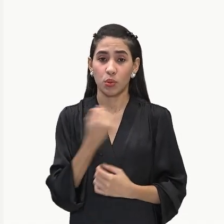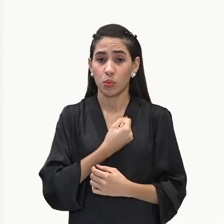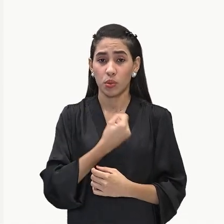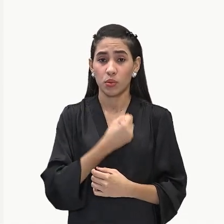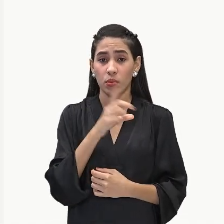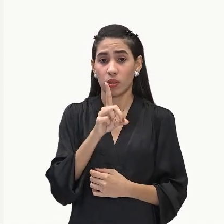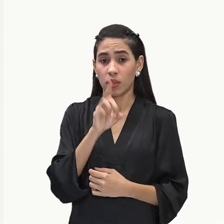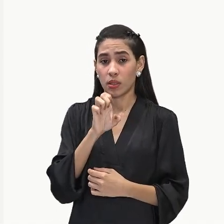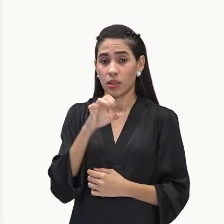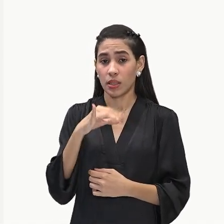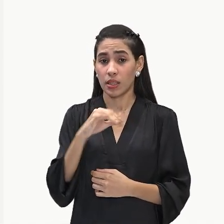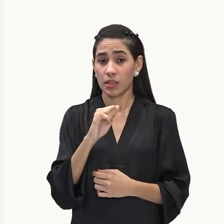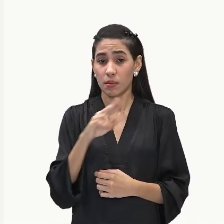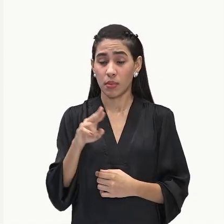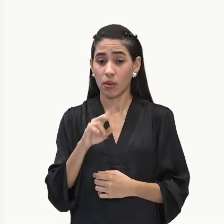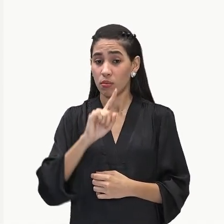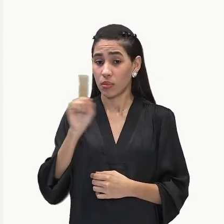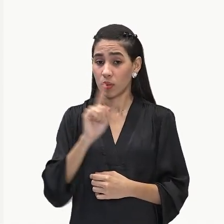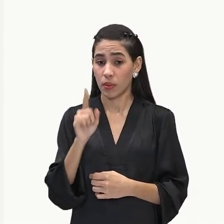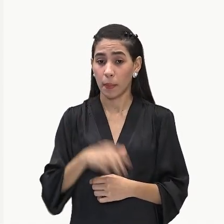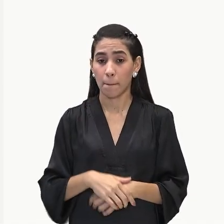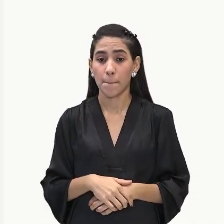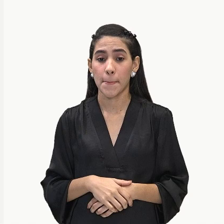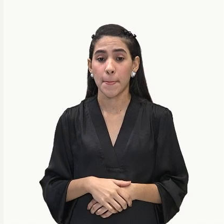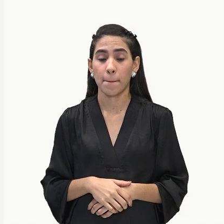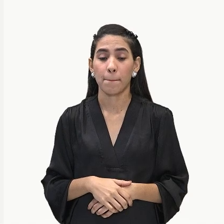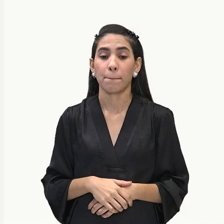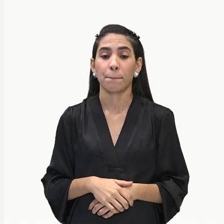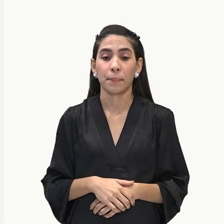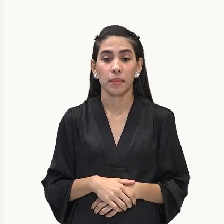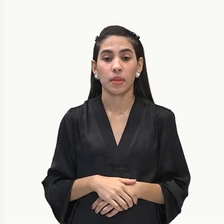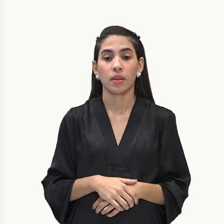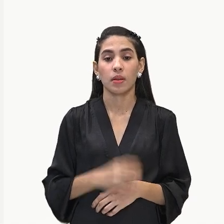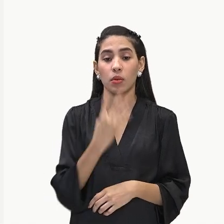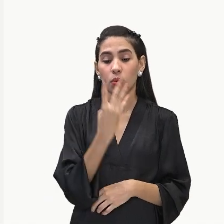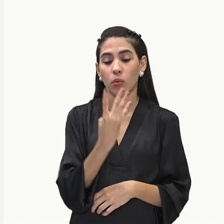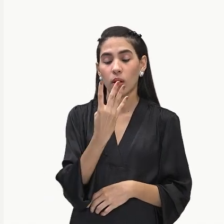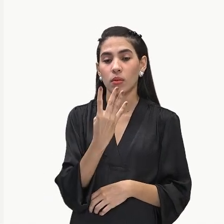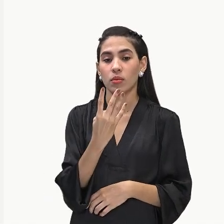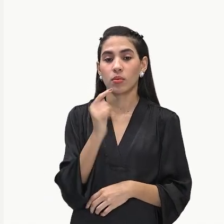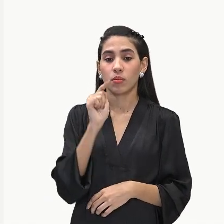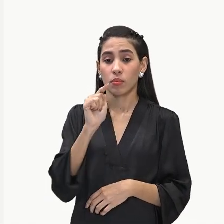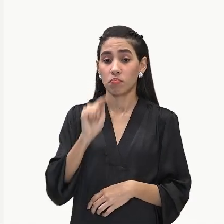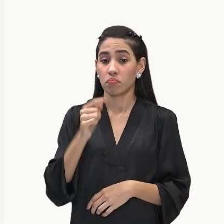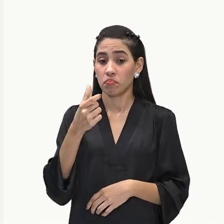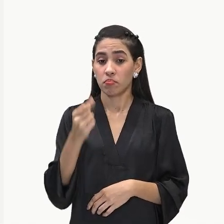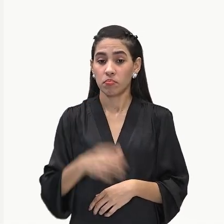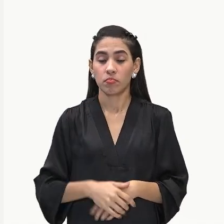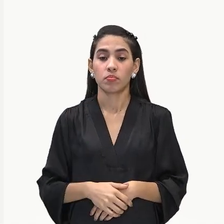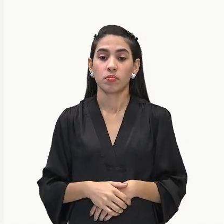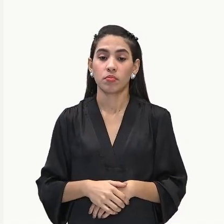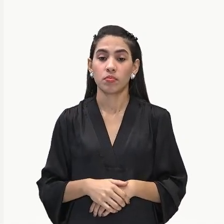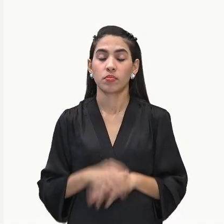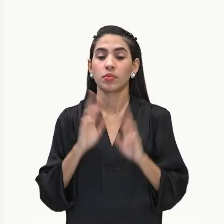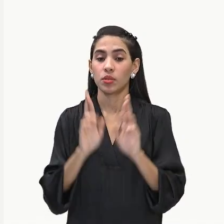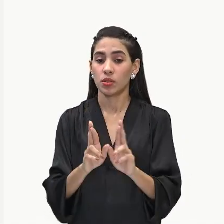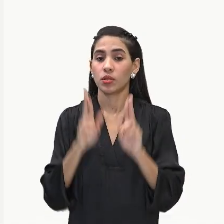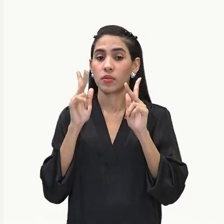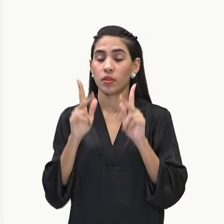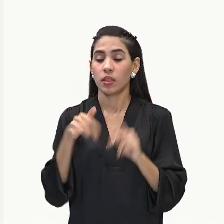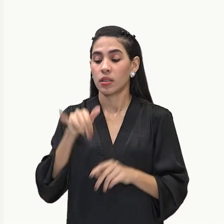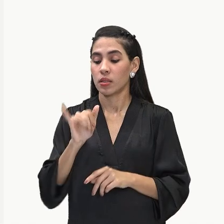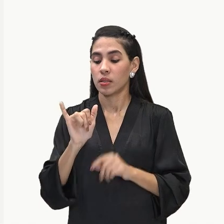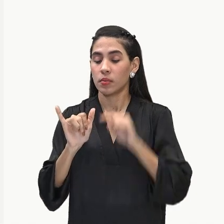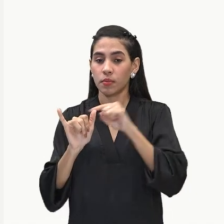decimal, e não é o caso. Nós temos aqui que x é igual a 4, que é um valor diferente do y, que é